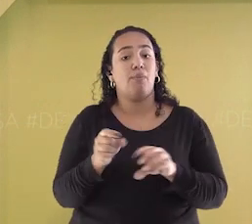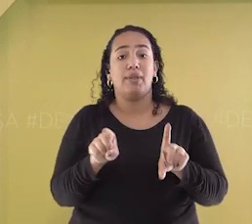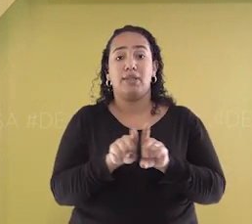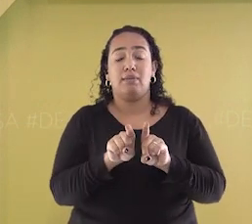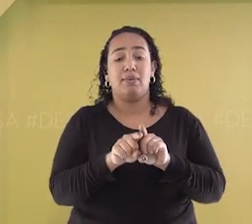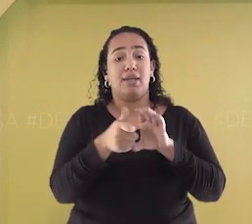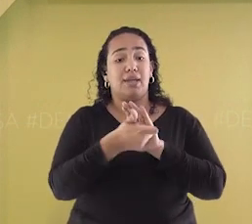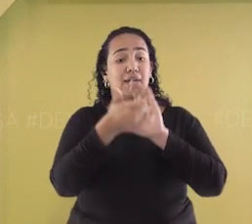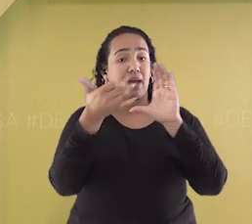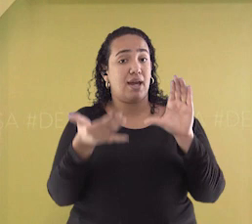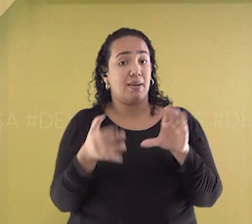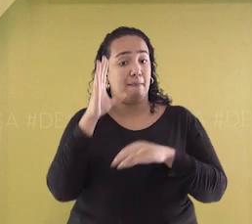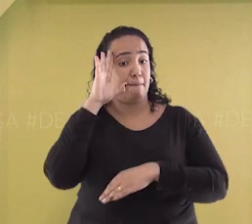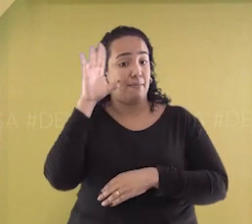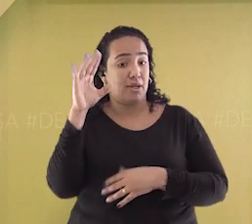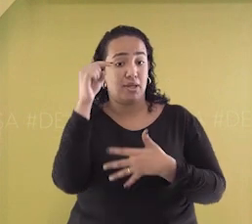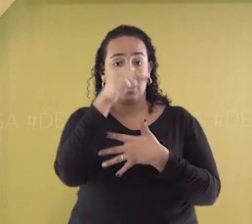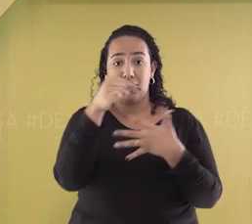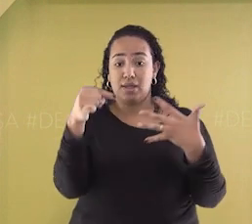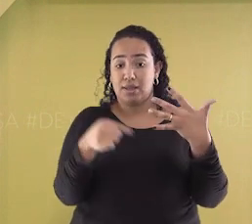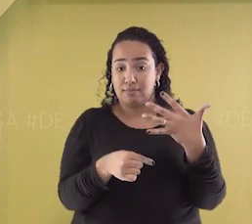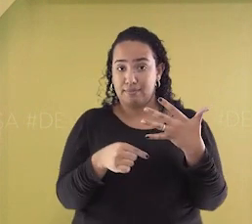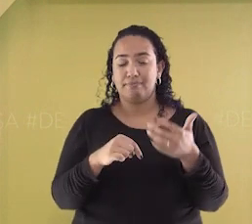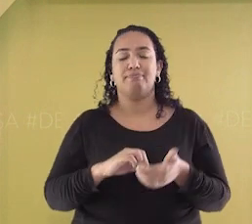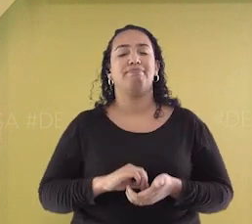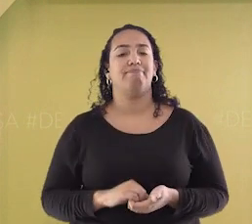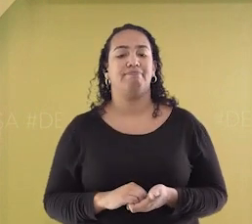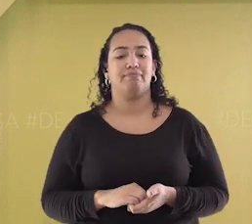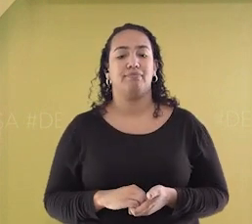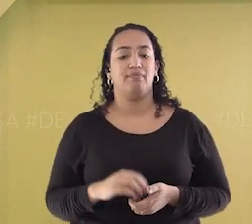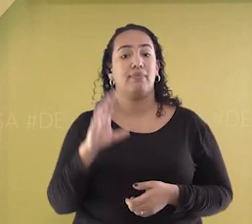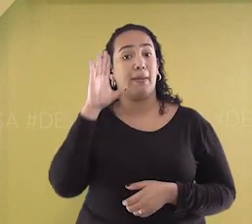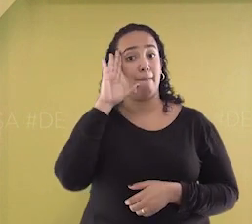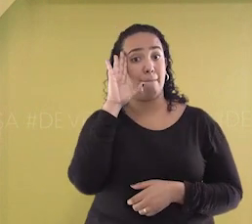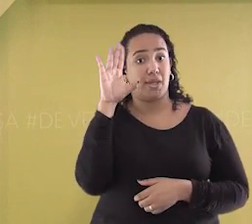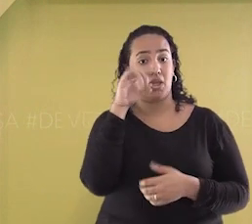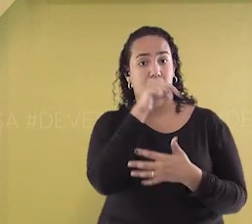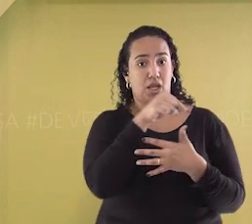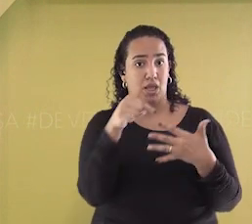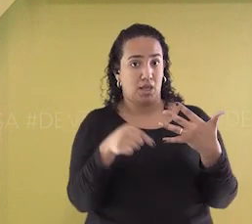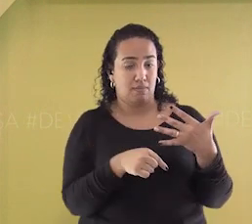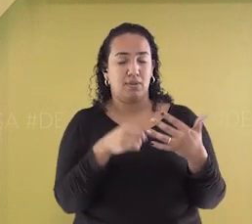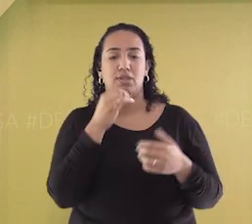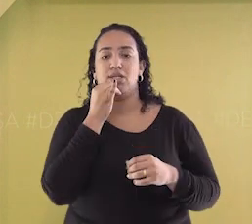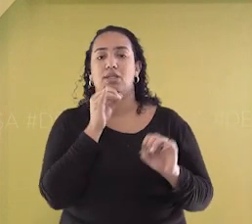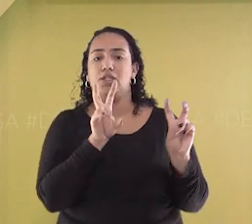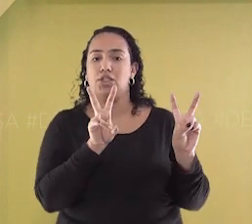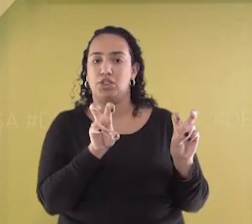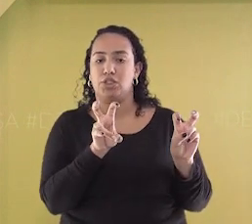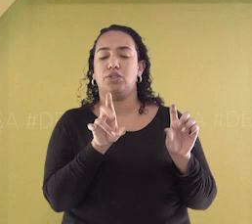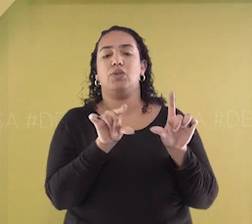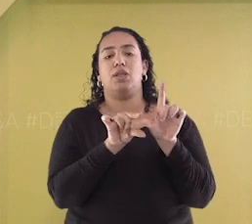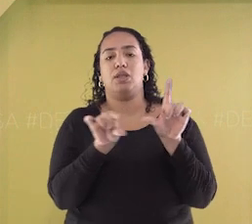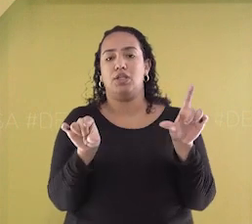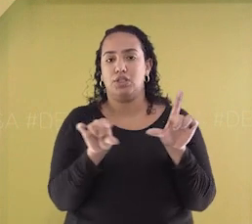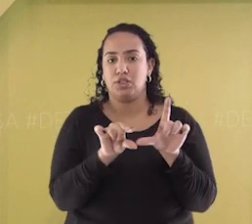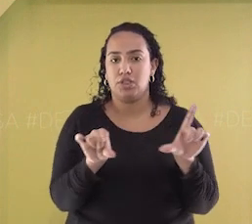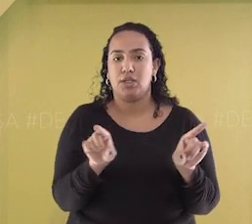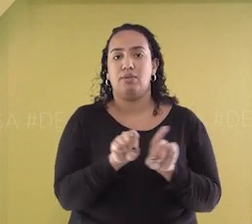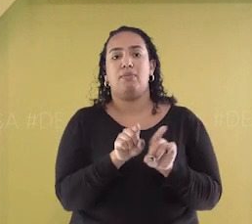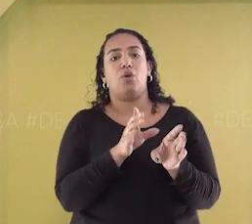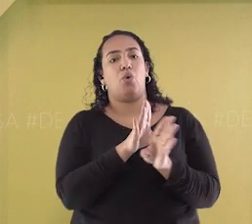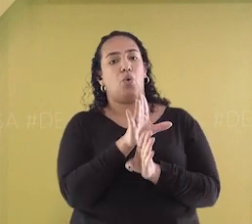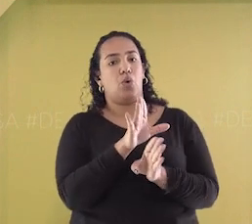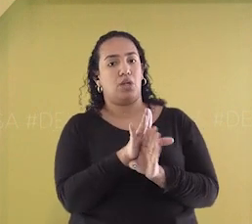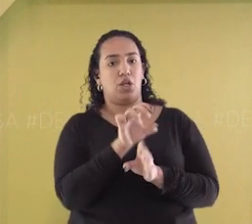suas principais características e elementos que o compõem, sendo os principais o título, a